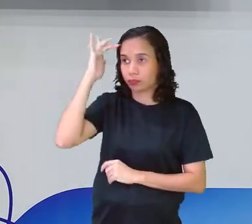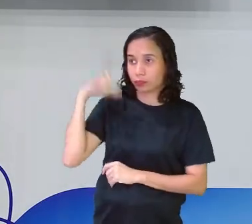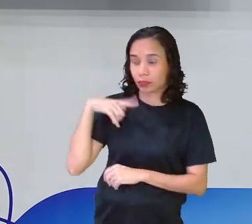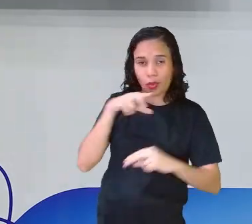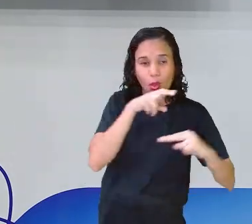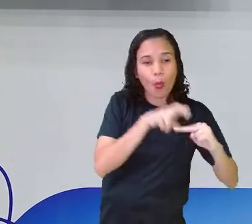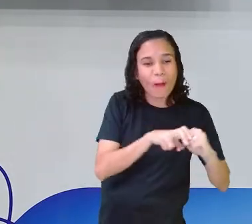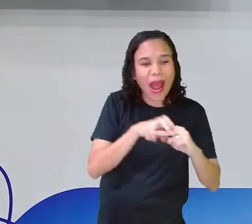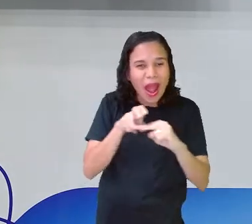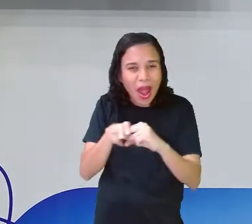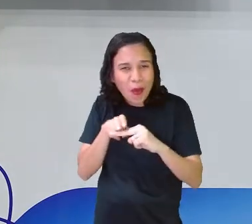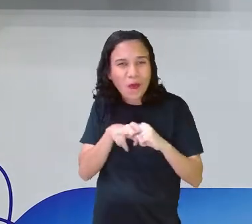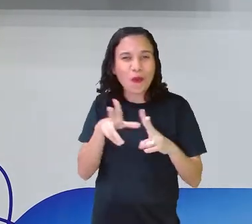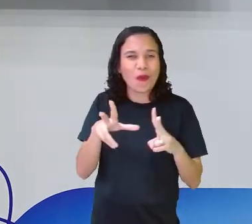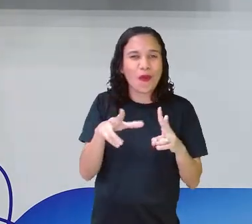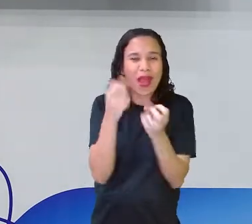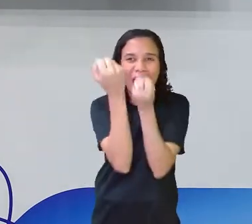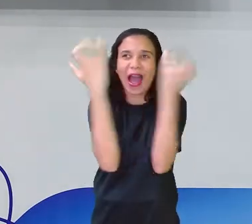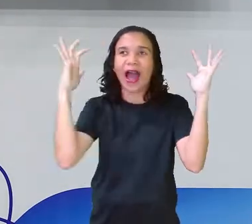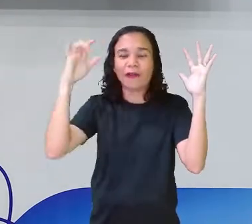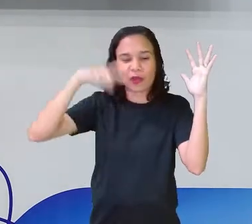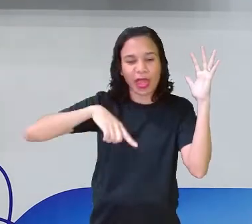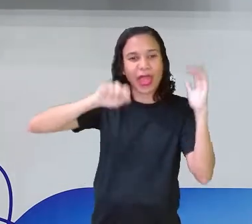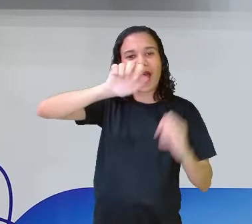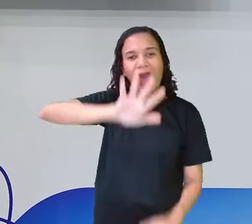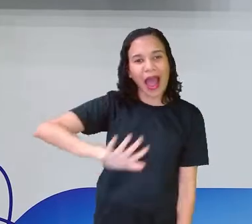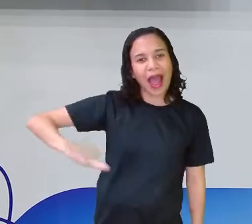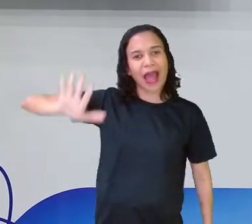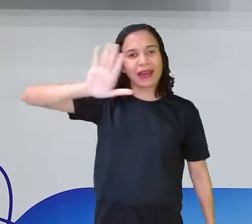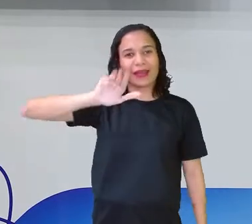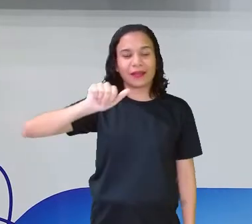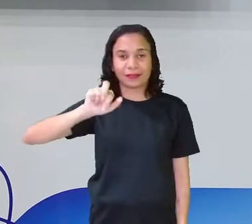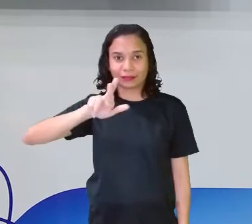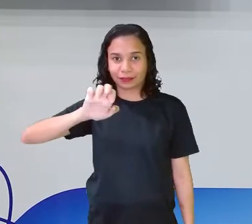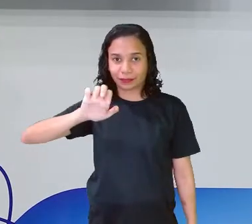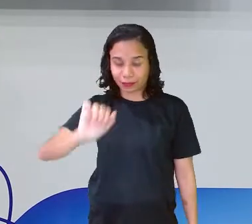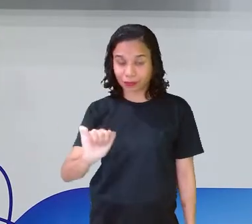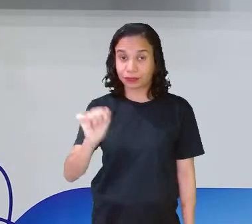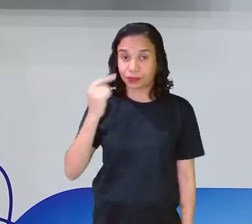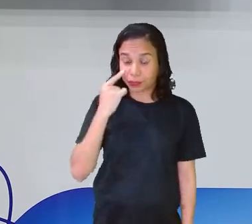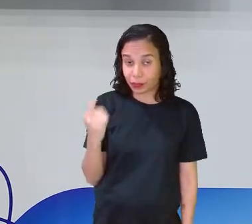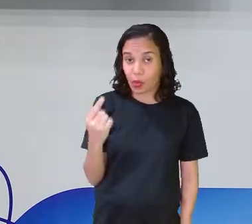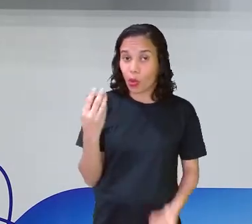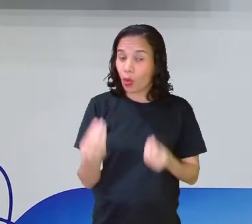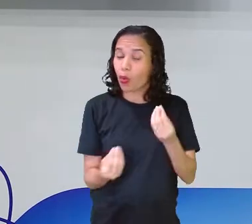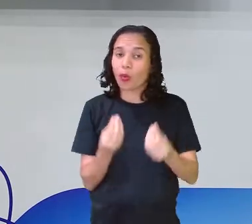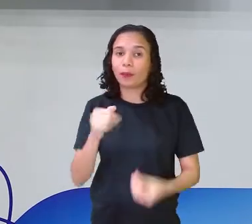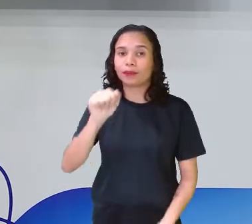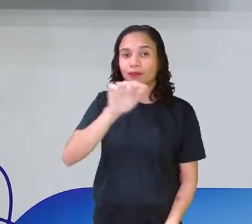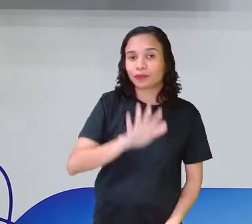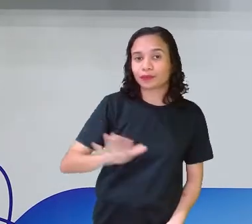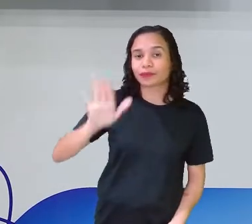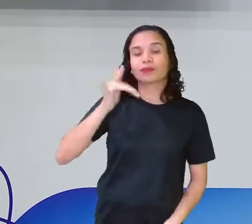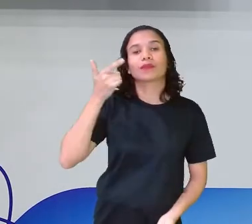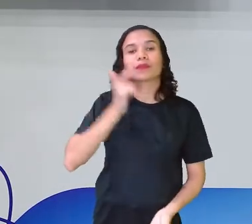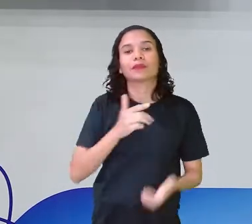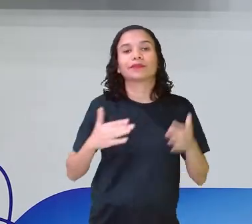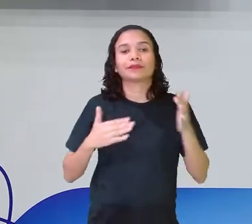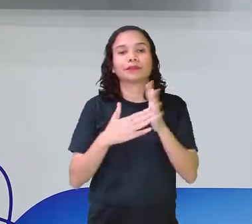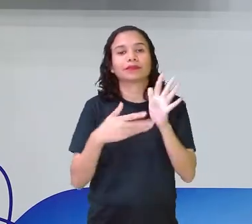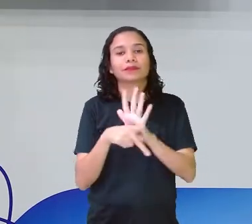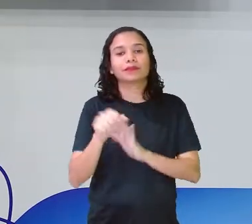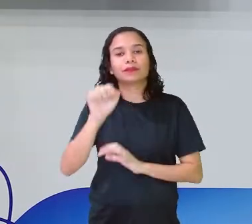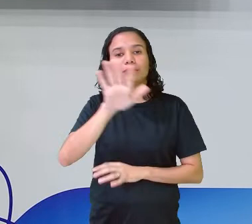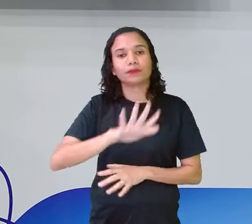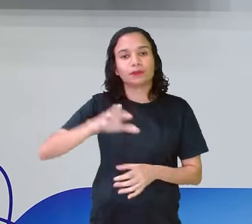o banco, onde está a árvore, seria a área. Eu faço a medida da área para delimitar os